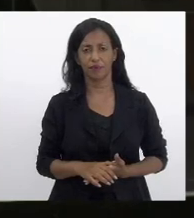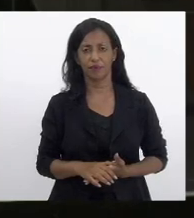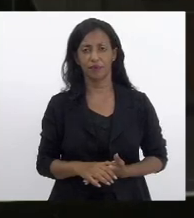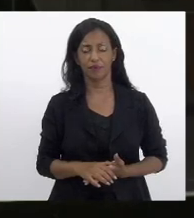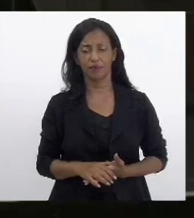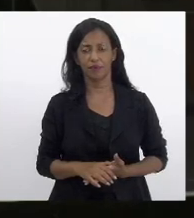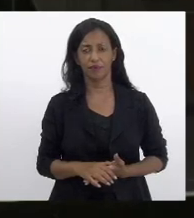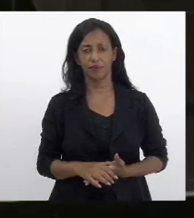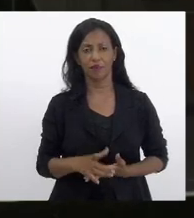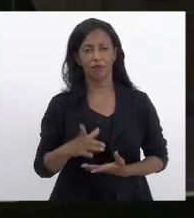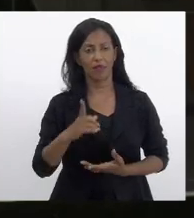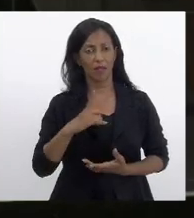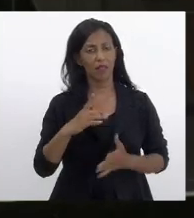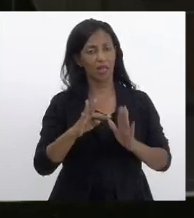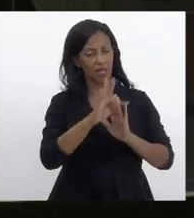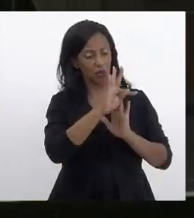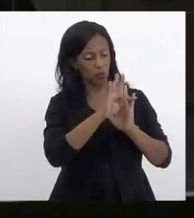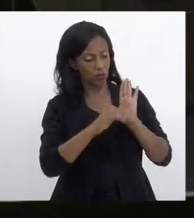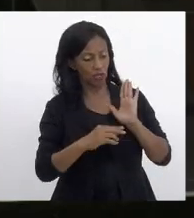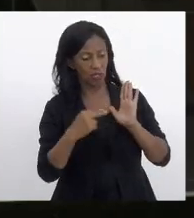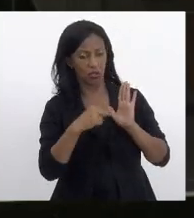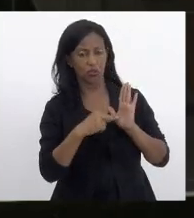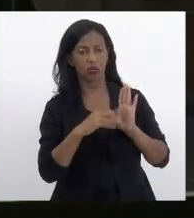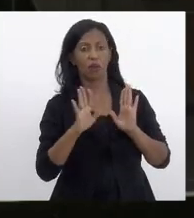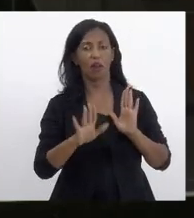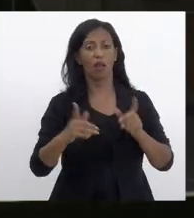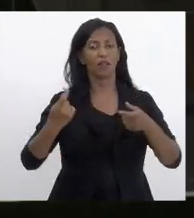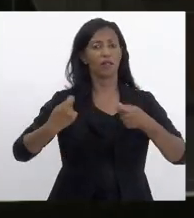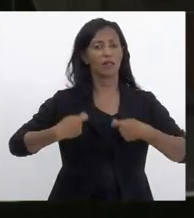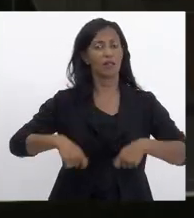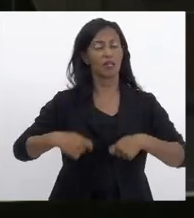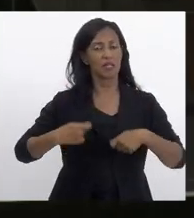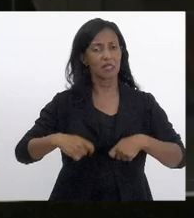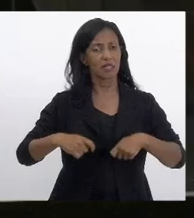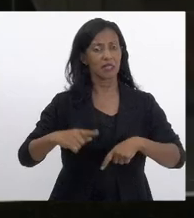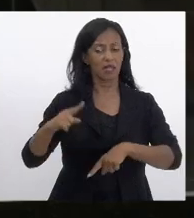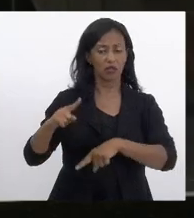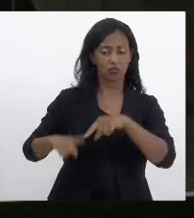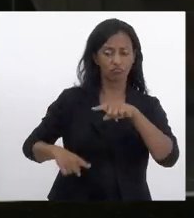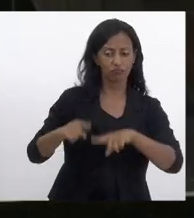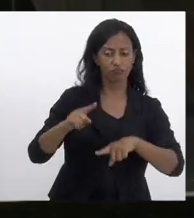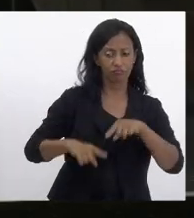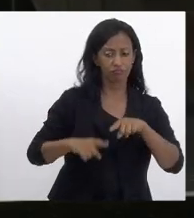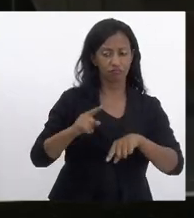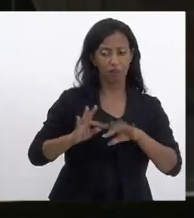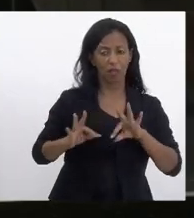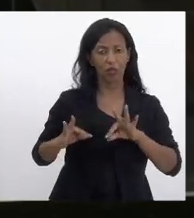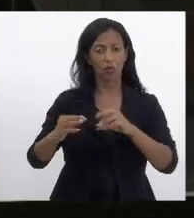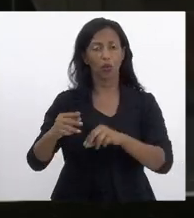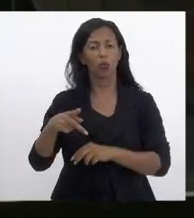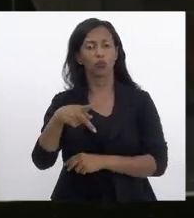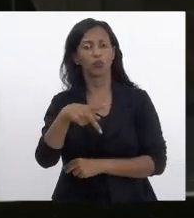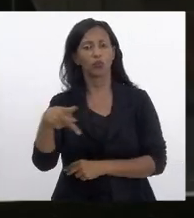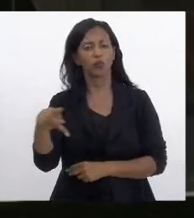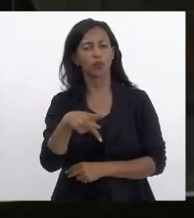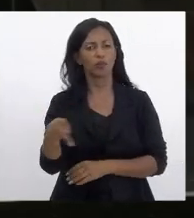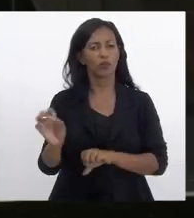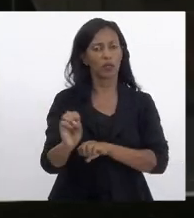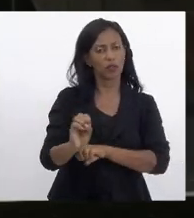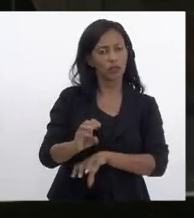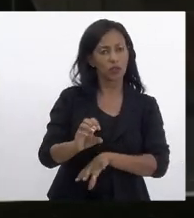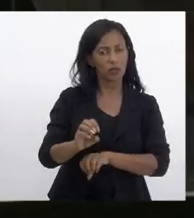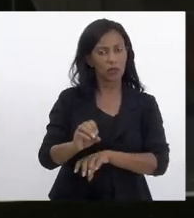tem lá a necessidade de ofertar insumos tecnológicos a todos os profissionais de